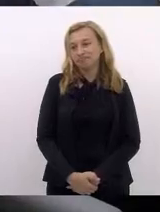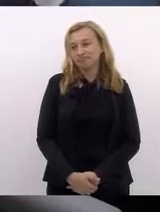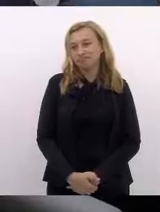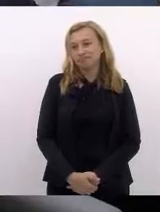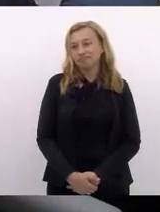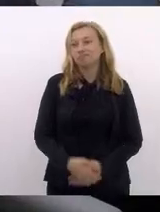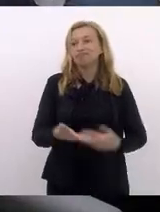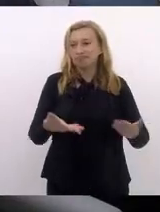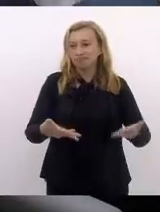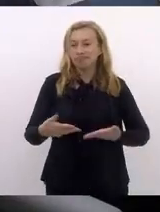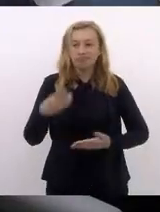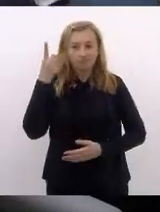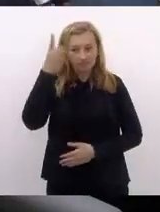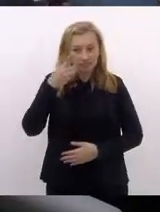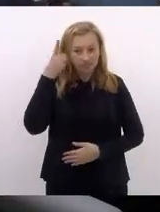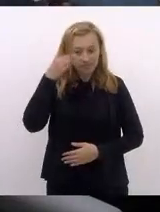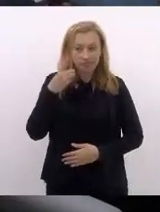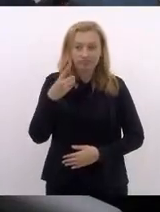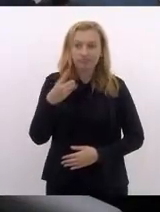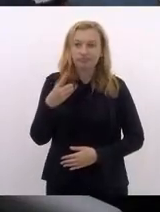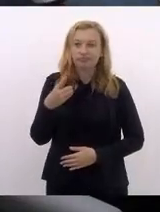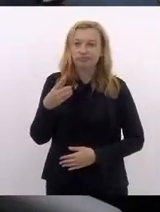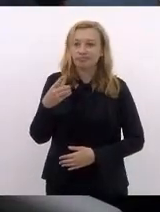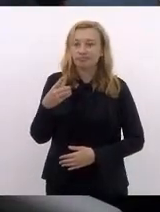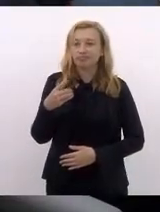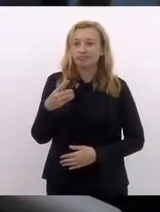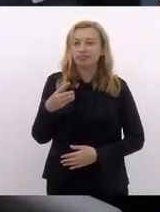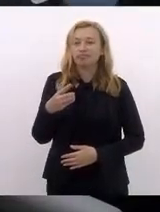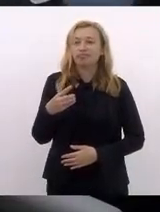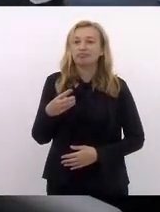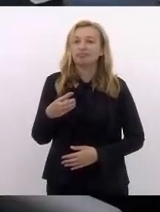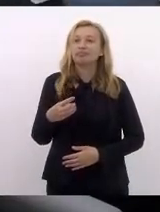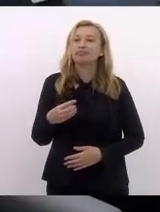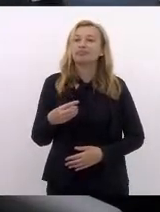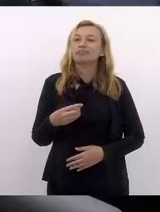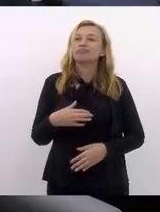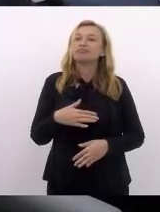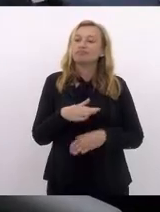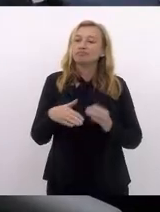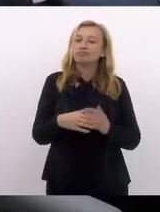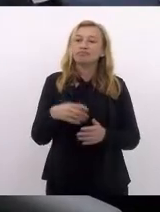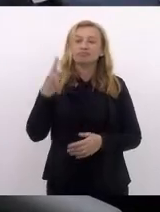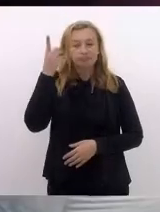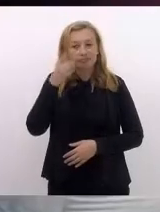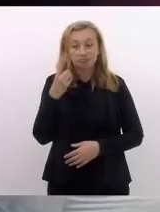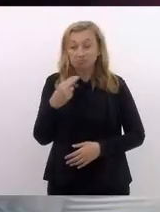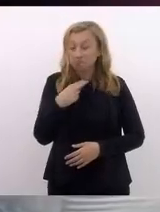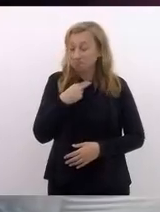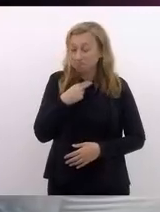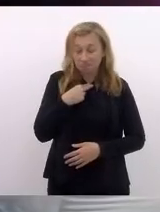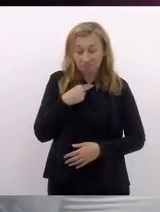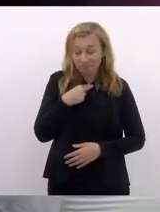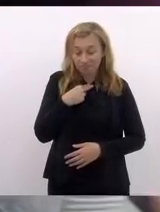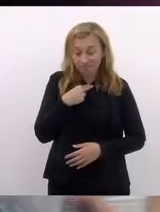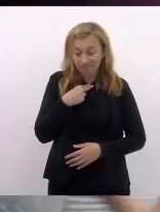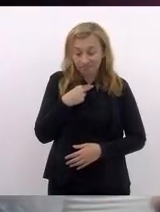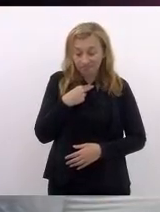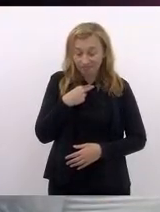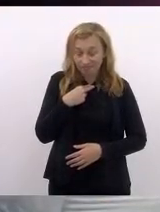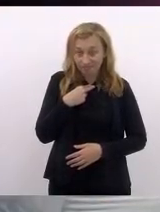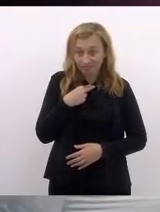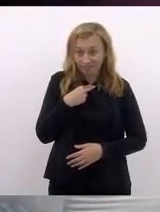eu confio do do para declarar a presidente sua Presidente senhoras e senhores deputados eu não poderia se